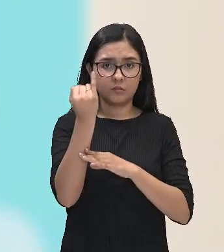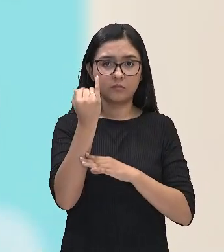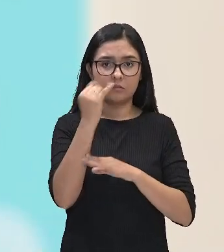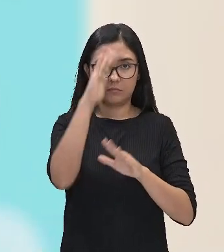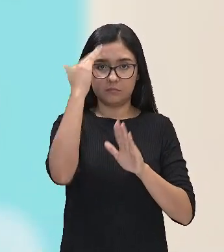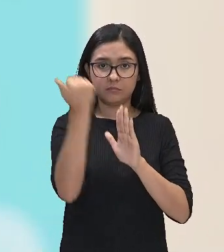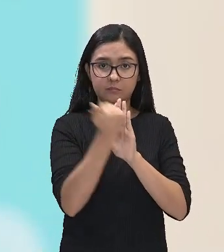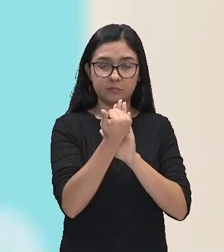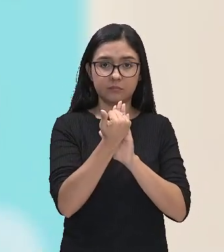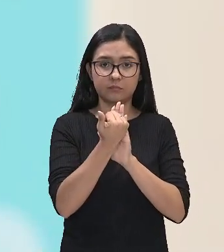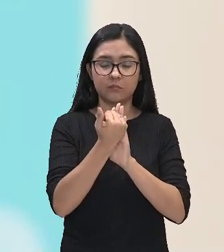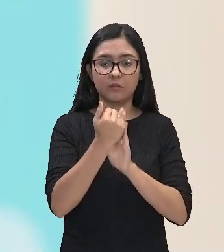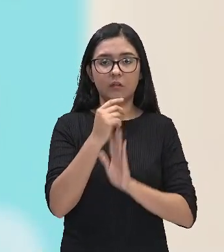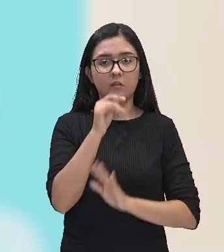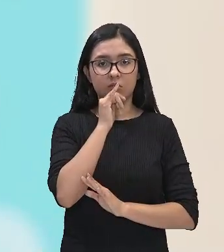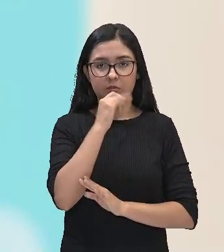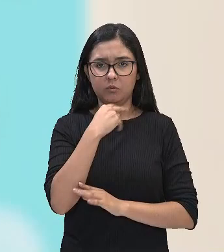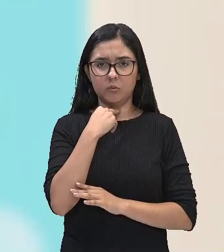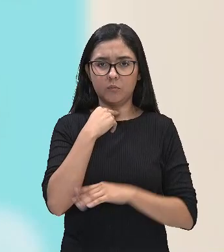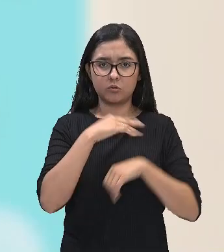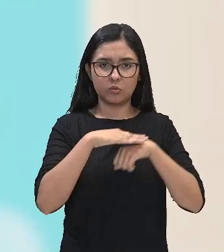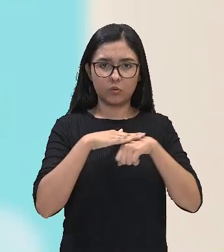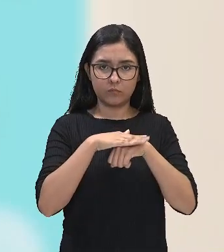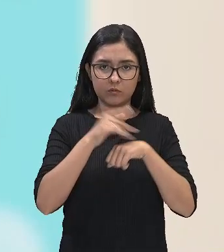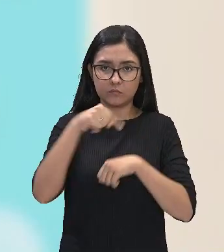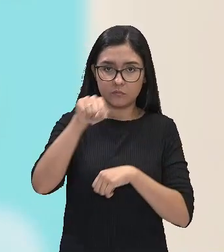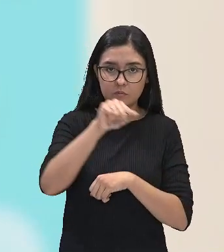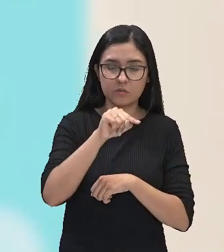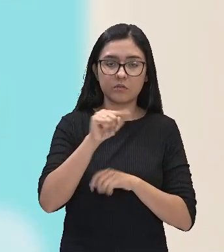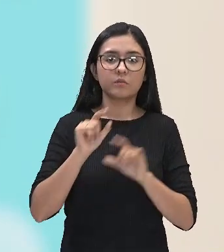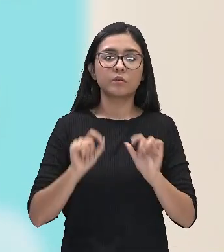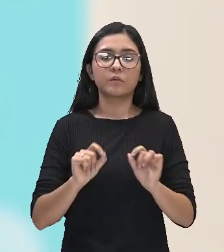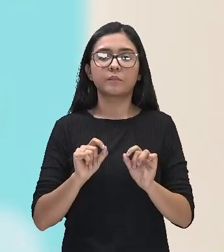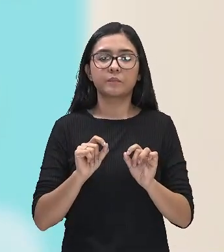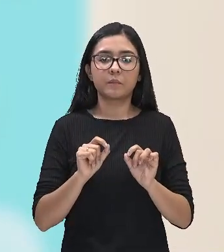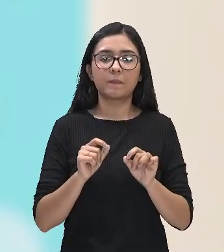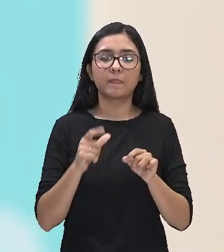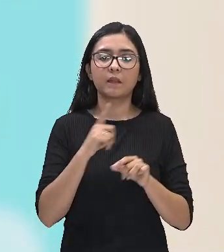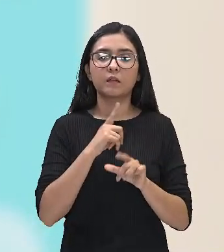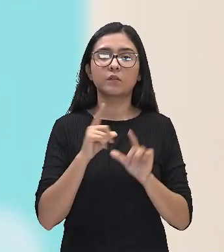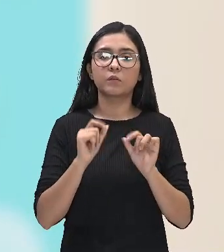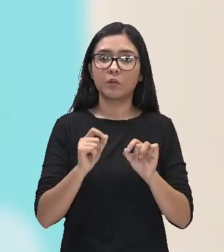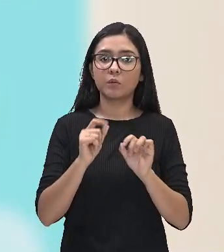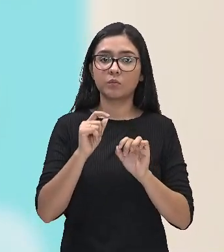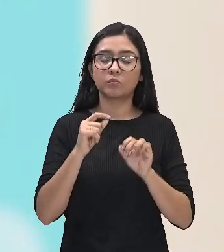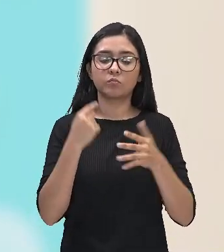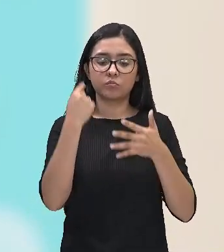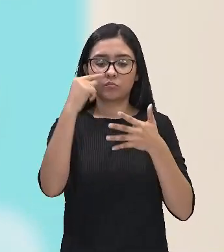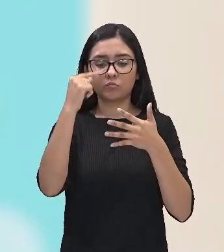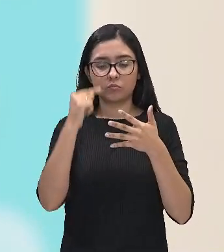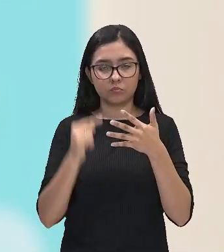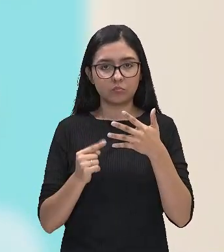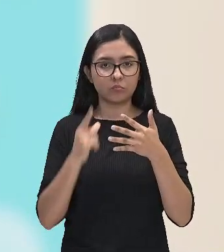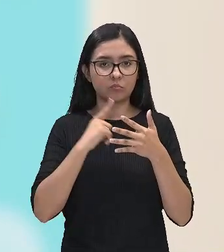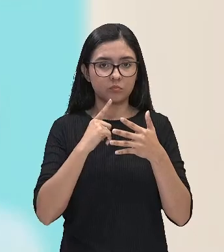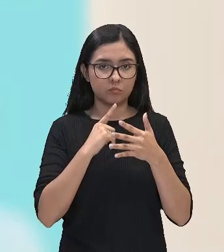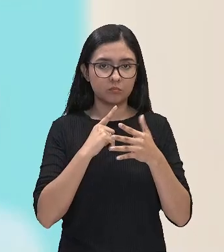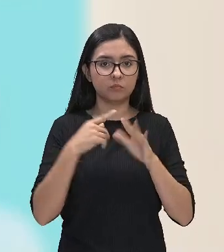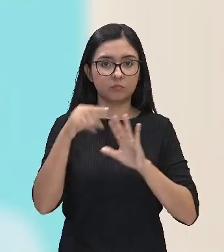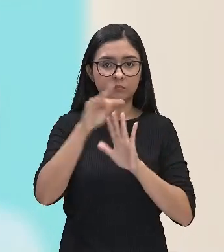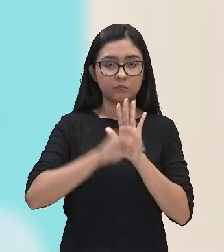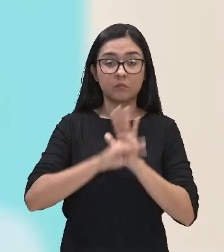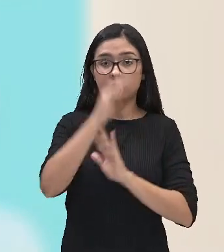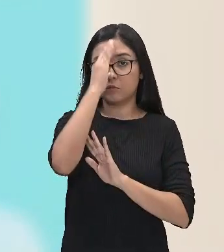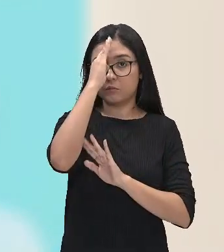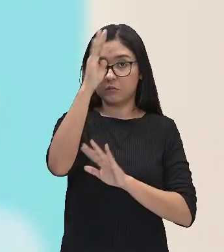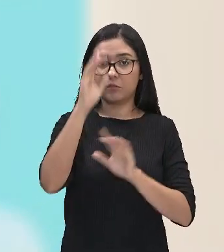importantíssimos. Eu não posso conversar com vocês e não ter estes elementos presentes,